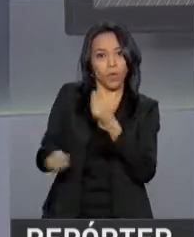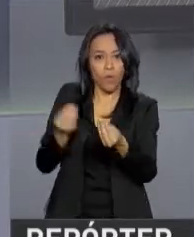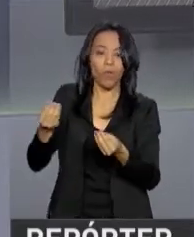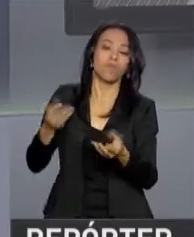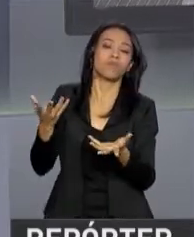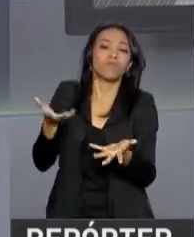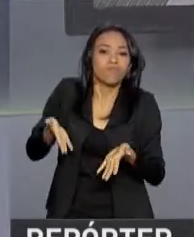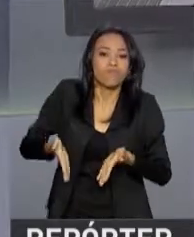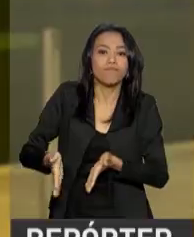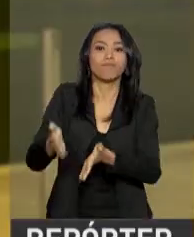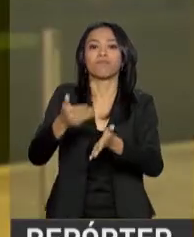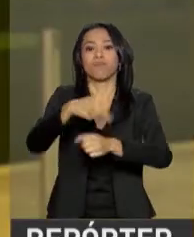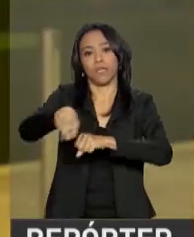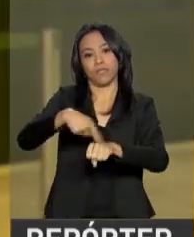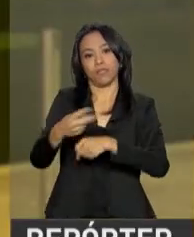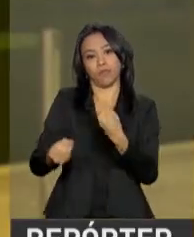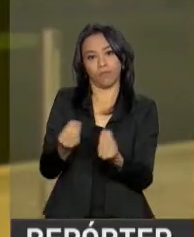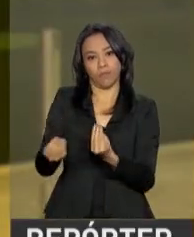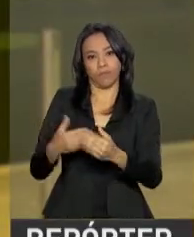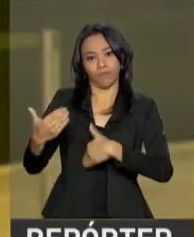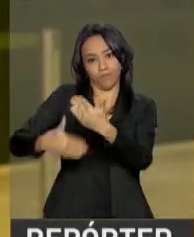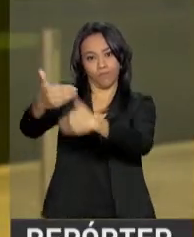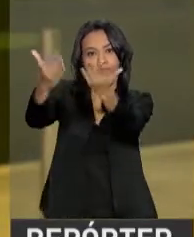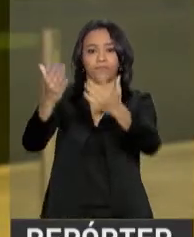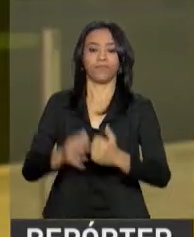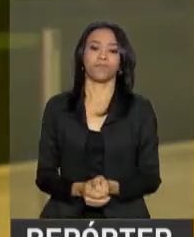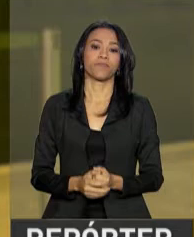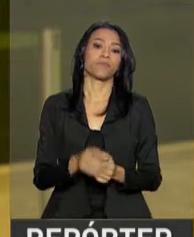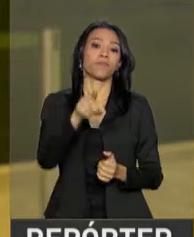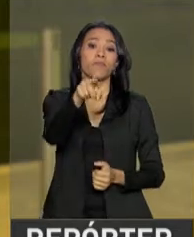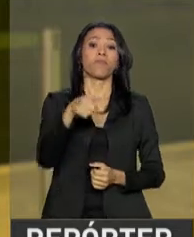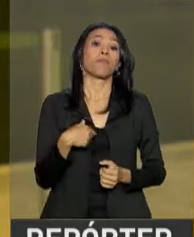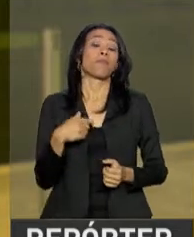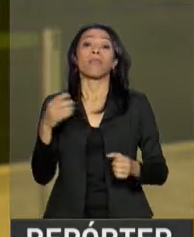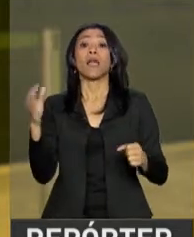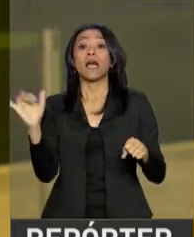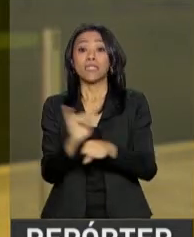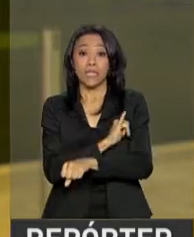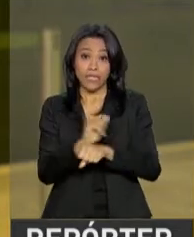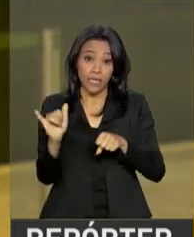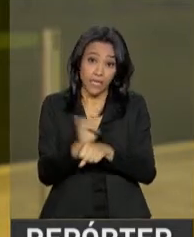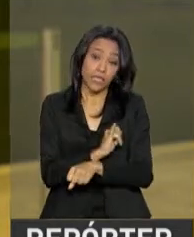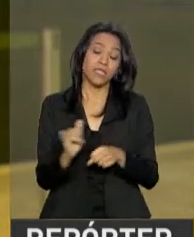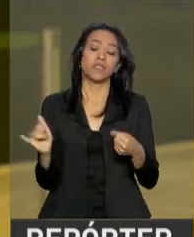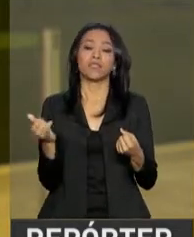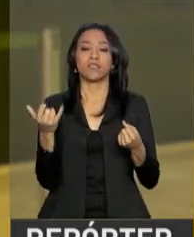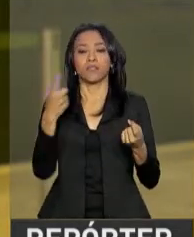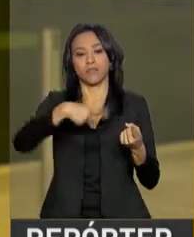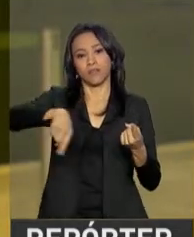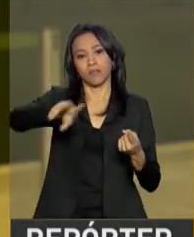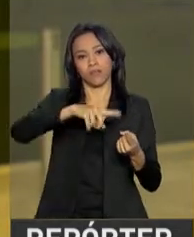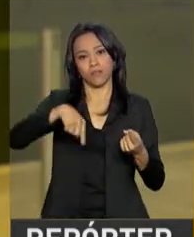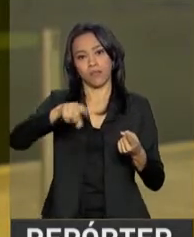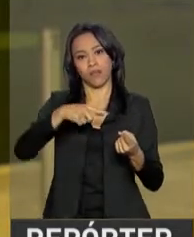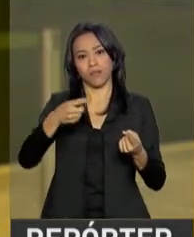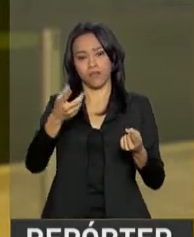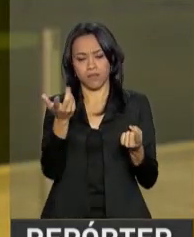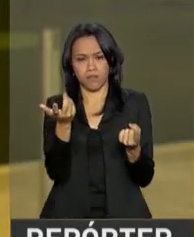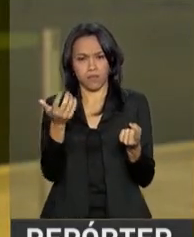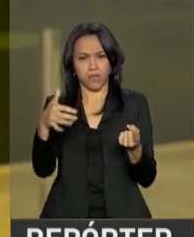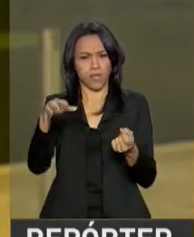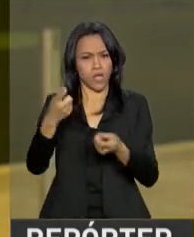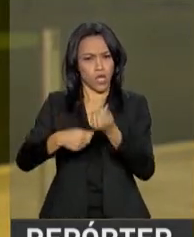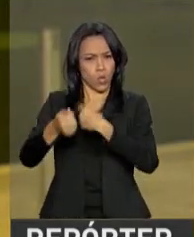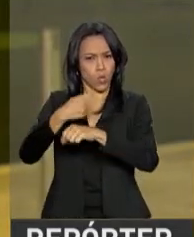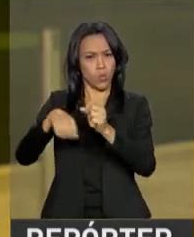país a estratégia nacional de desenvolvimento econômico e social apresenta diretrizes e